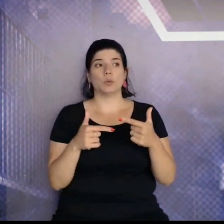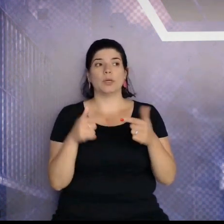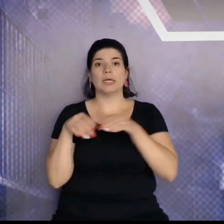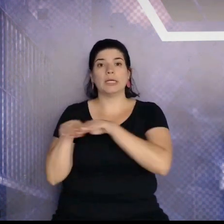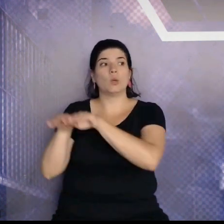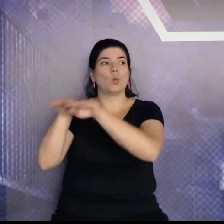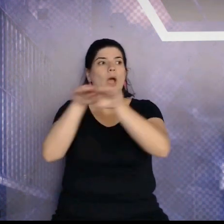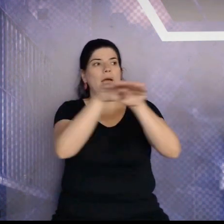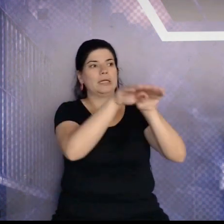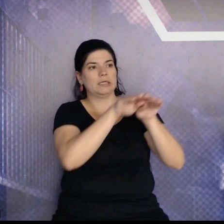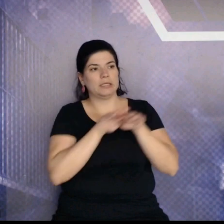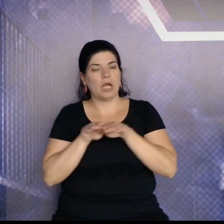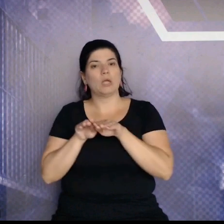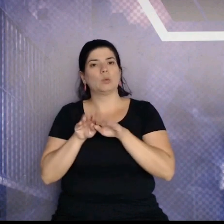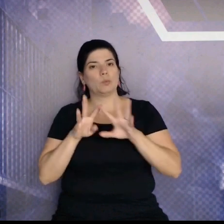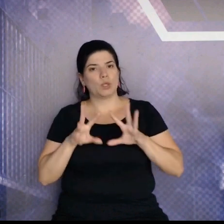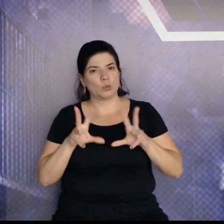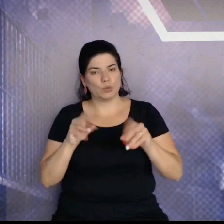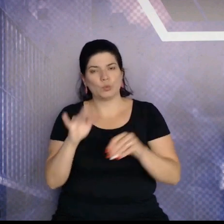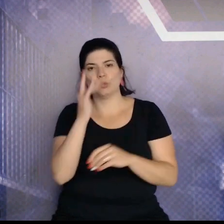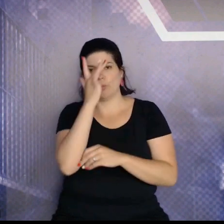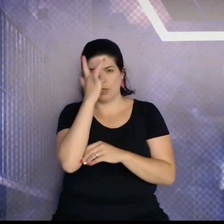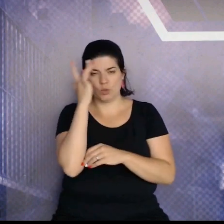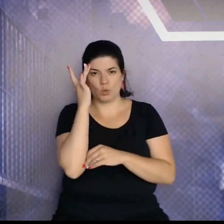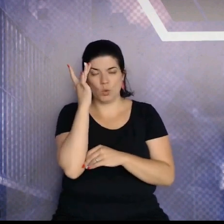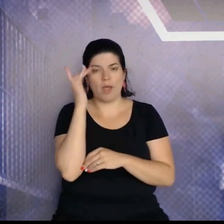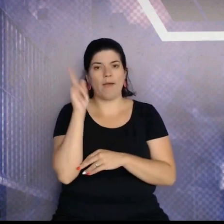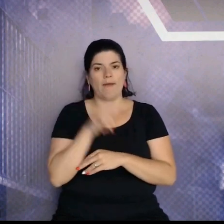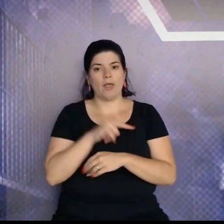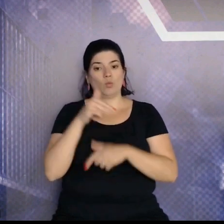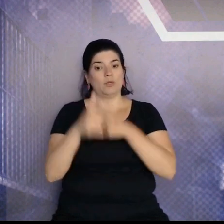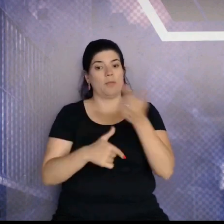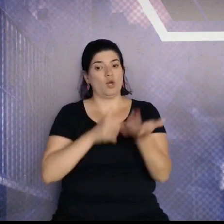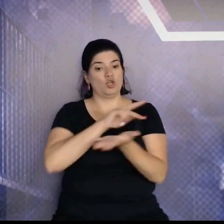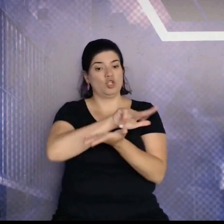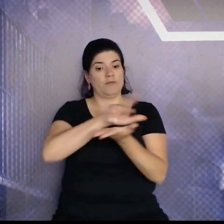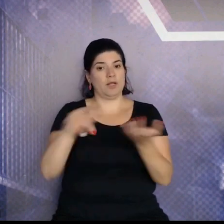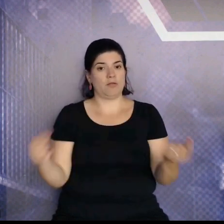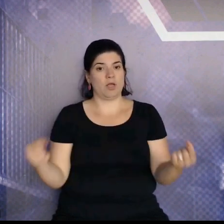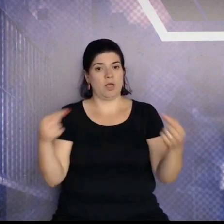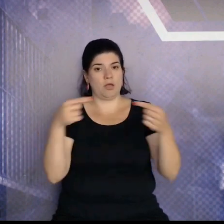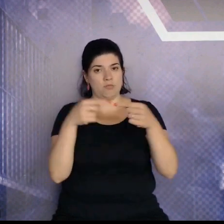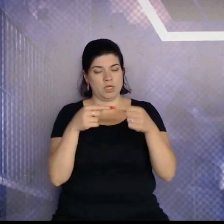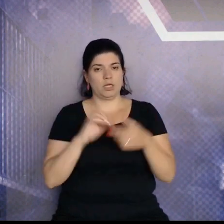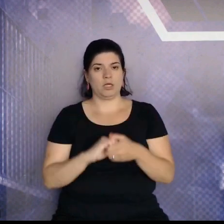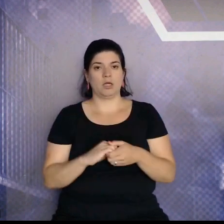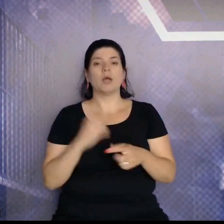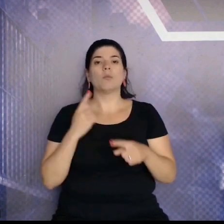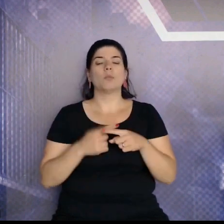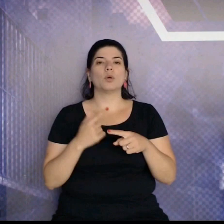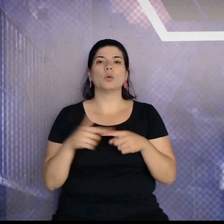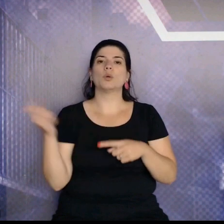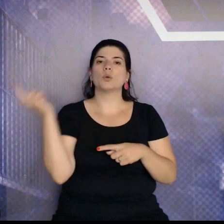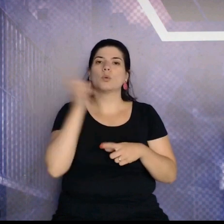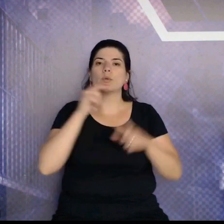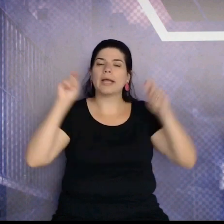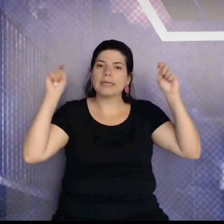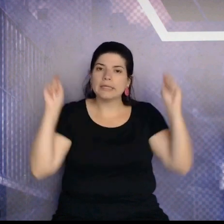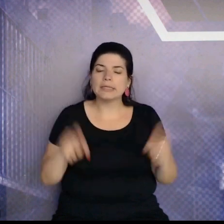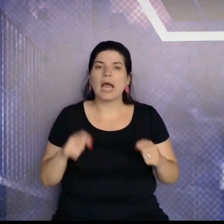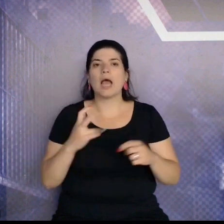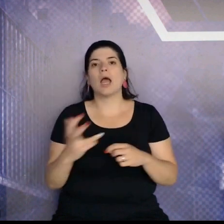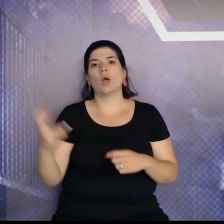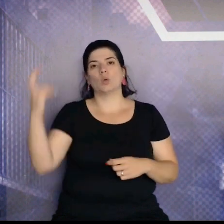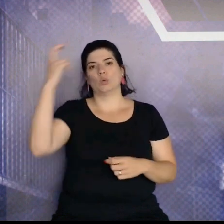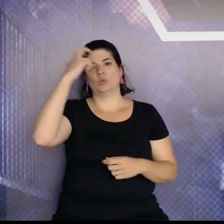igualitário aqui para todo mundo, um ambiente de trabalho diverso, porque isso daí acaba enriquecendo bastante a cultura da